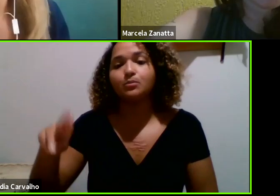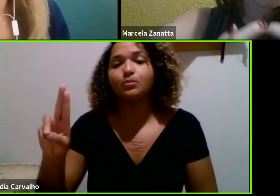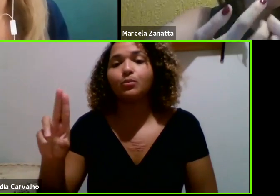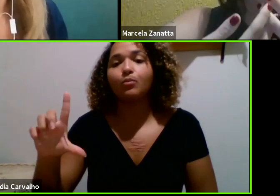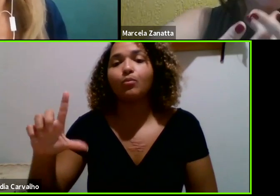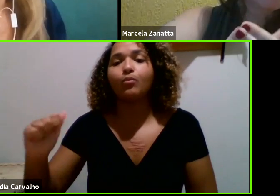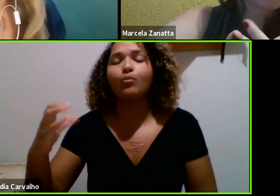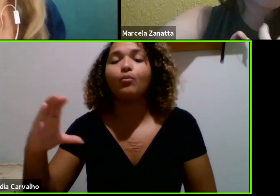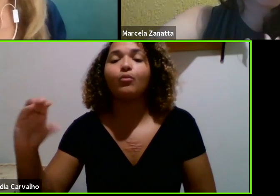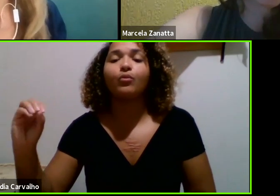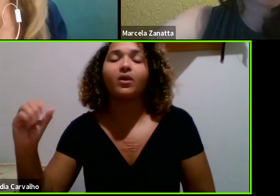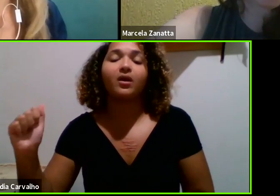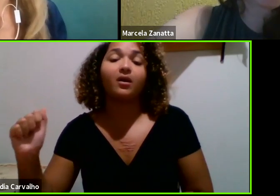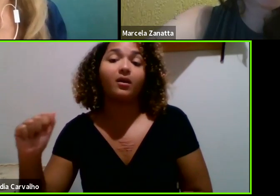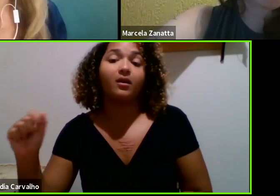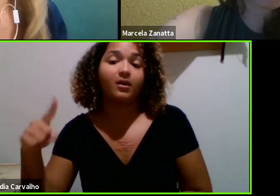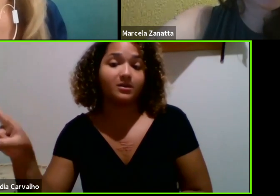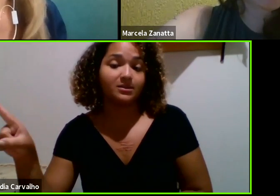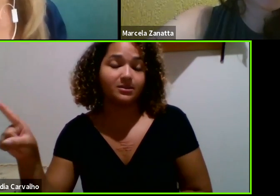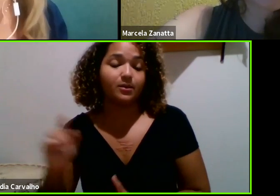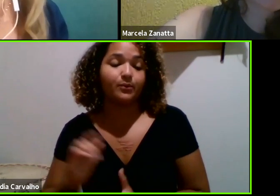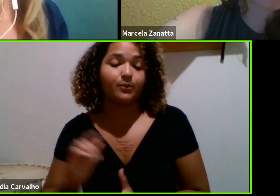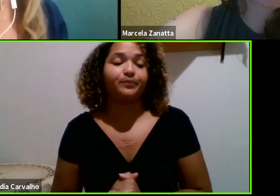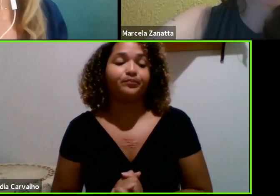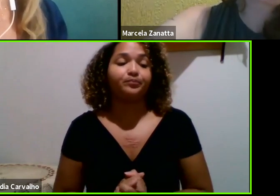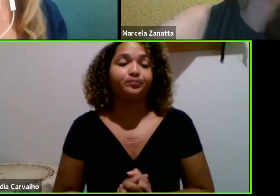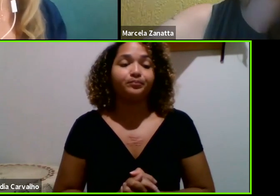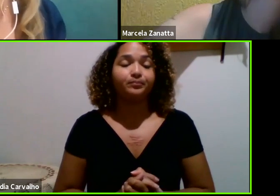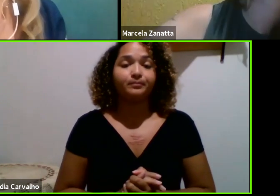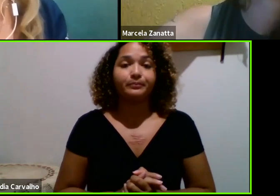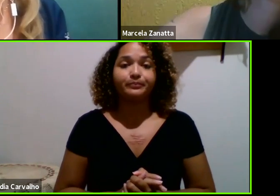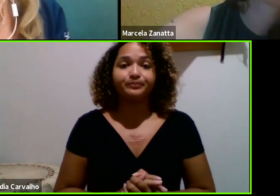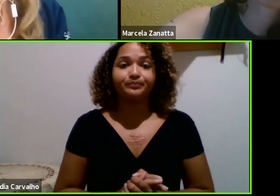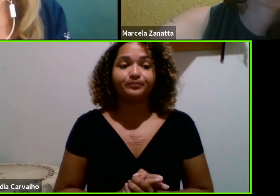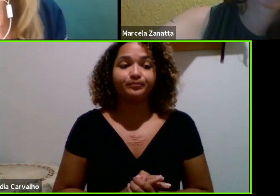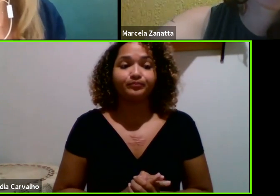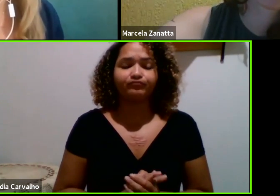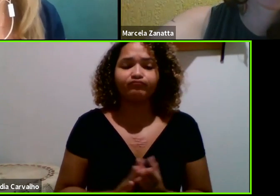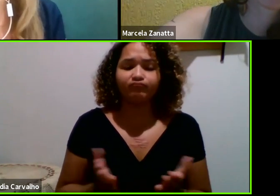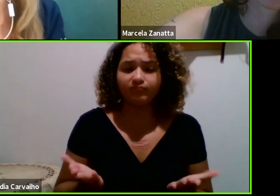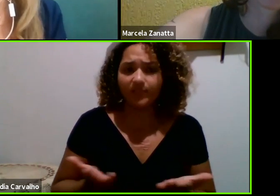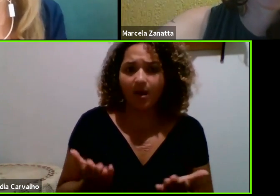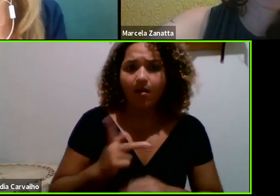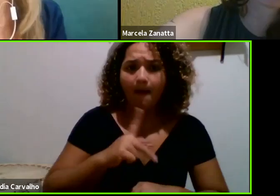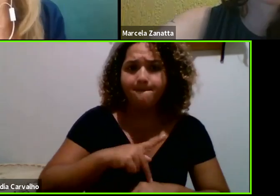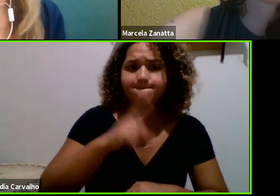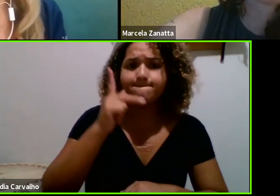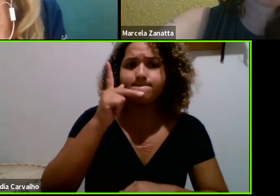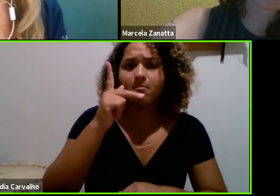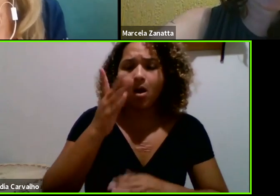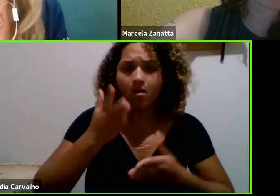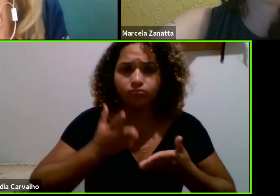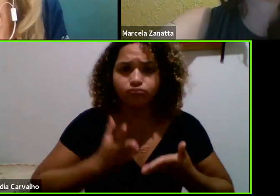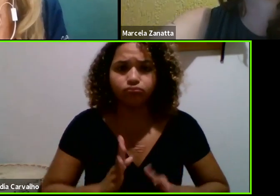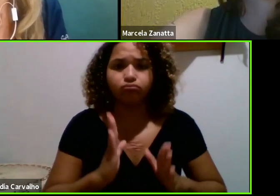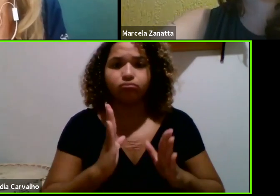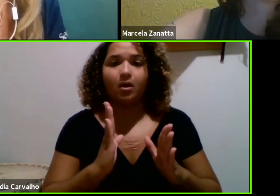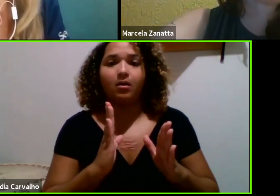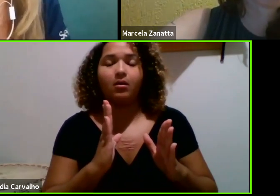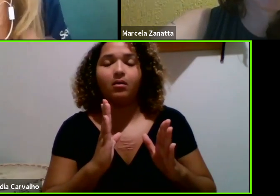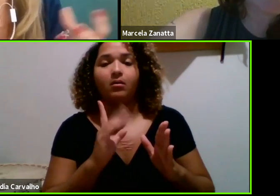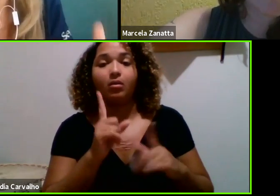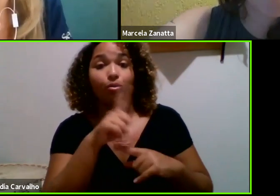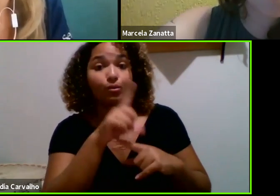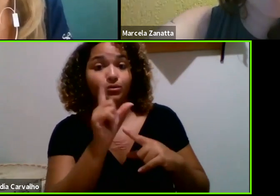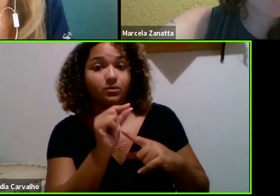nossa formação no modelo que a pós-graduação de enfermagem em ginecologia e obstetrícia do SENAC,